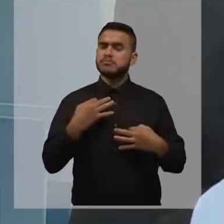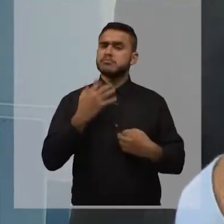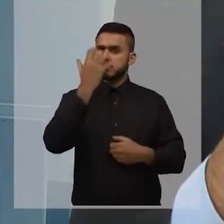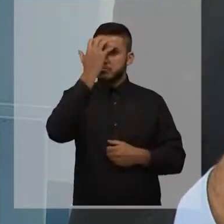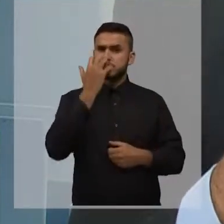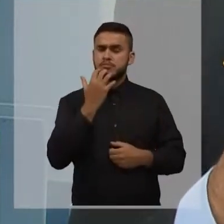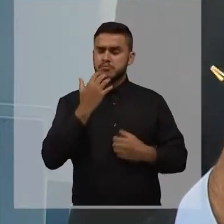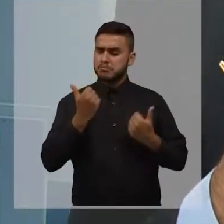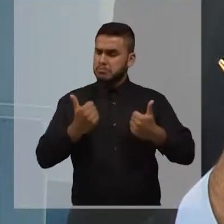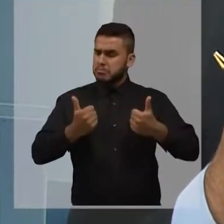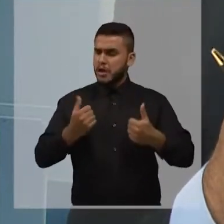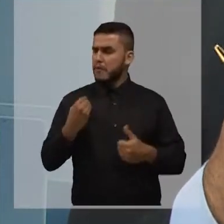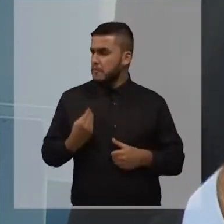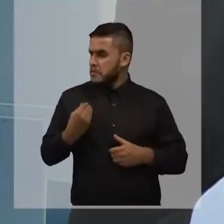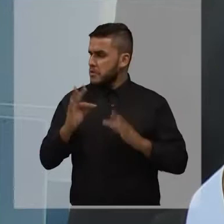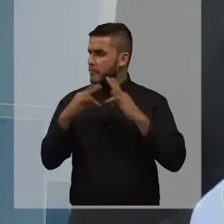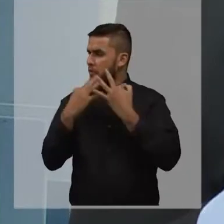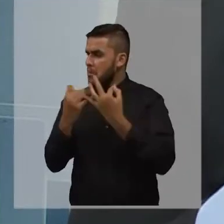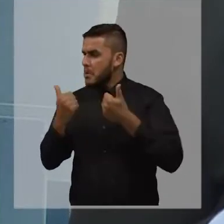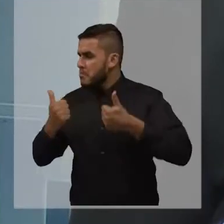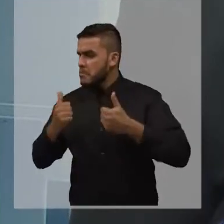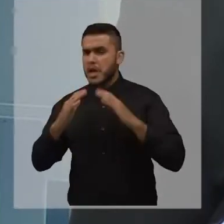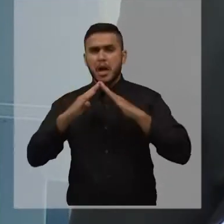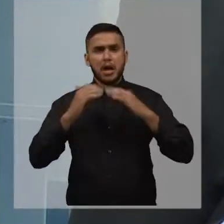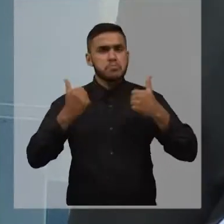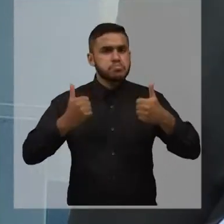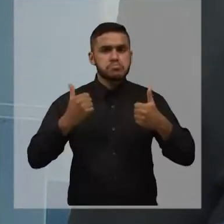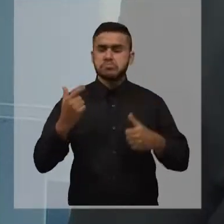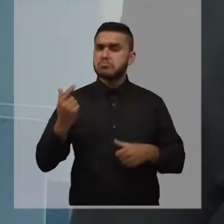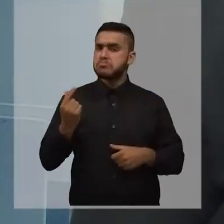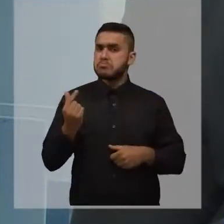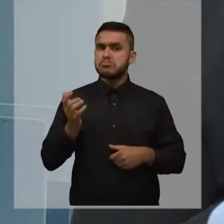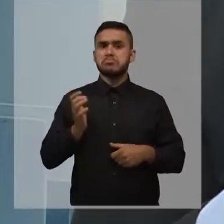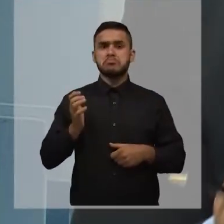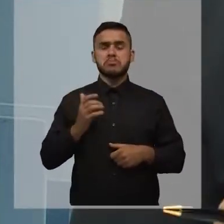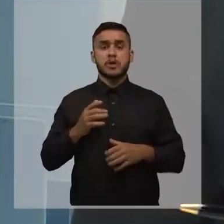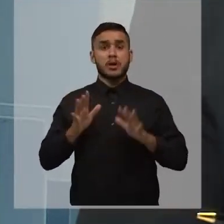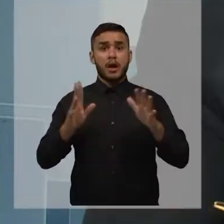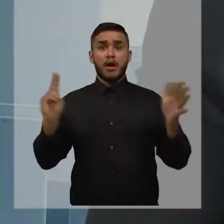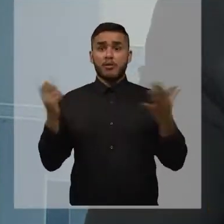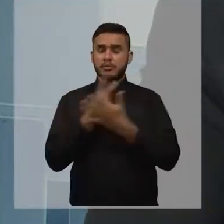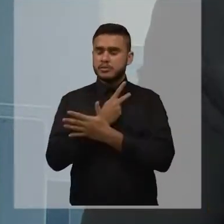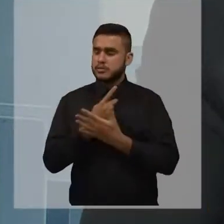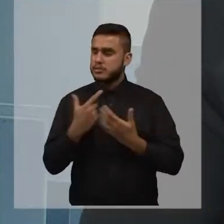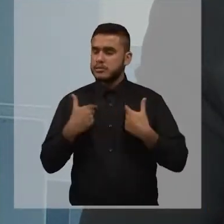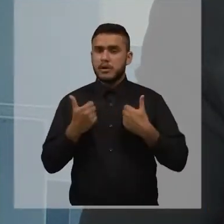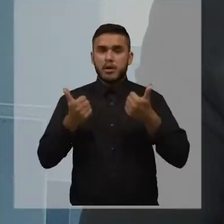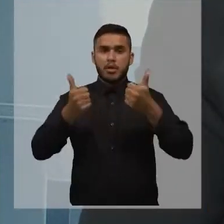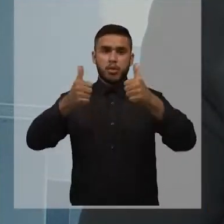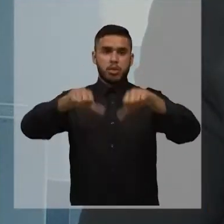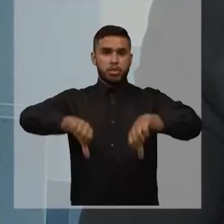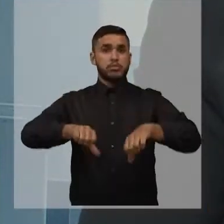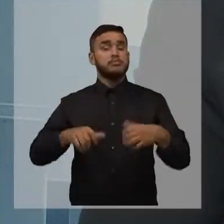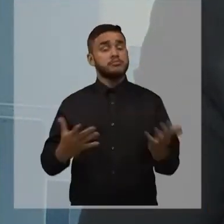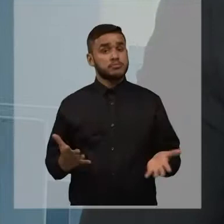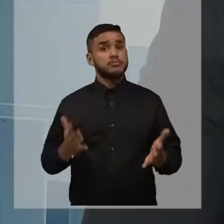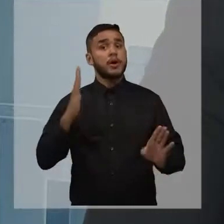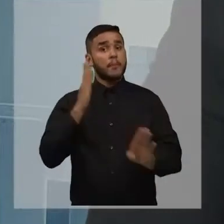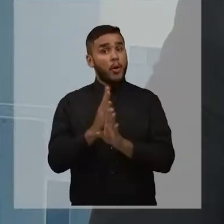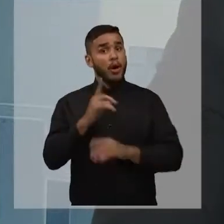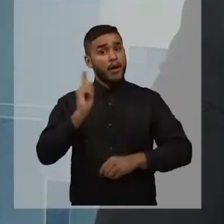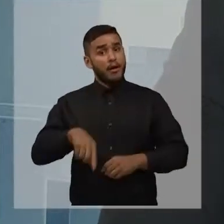pacata, tinham uma estrutura boa, e por conta da política, perderam quase tudo que tinha. Interessante essa sua colocação.